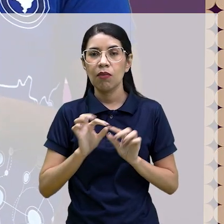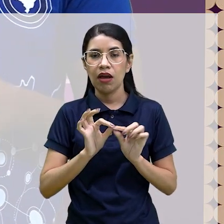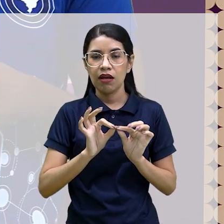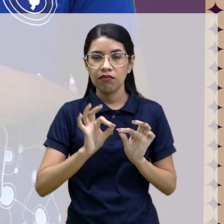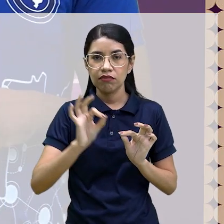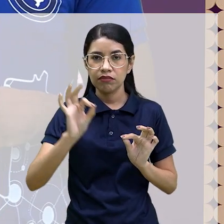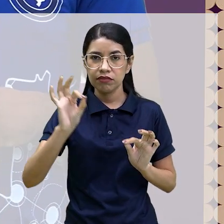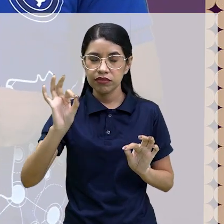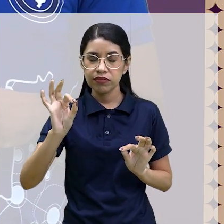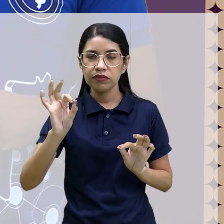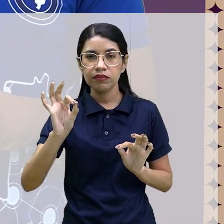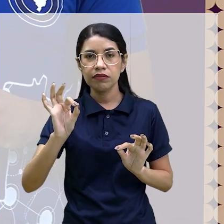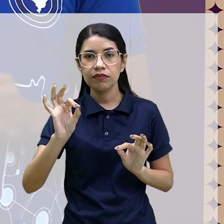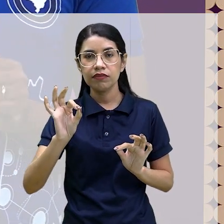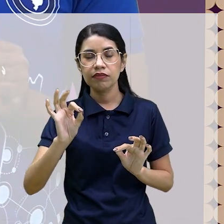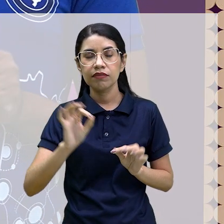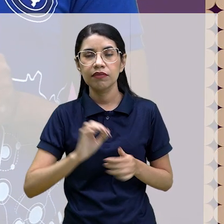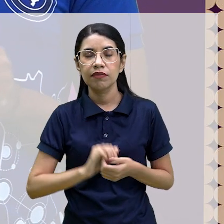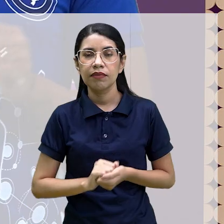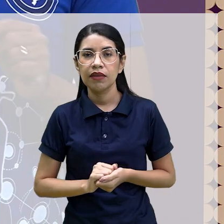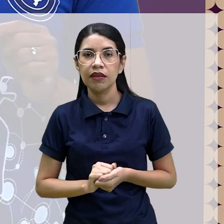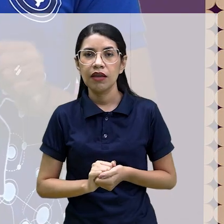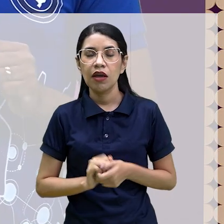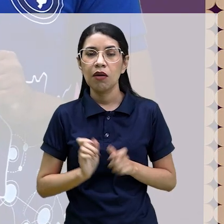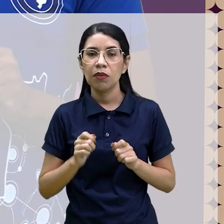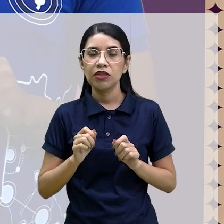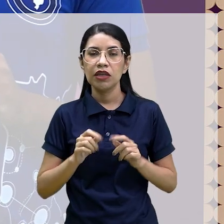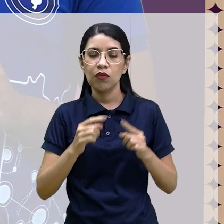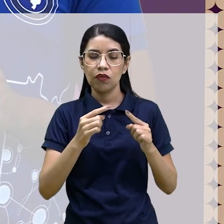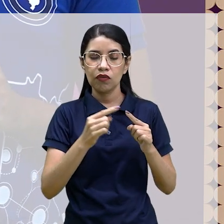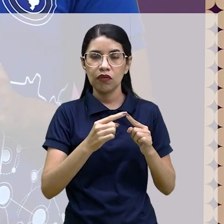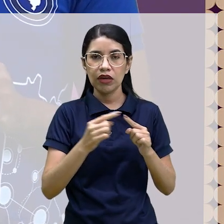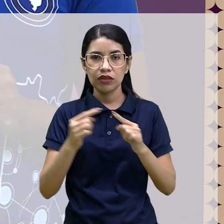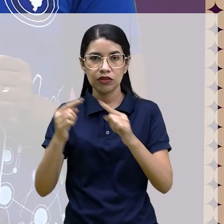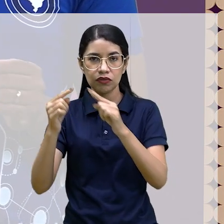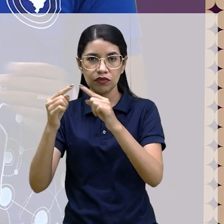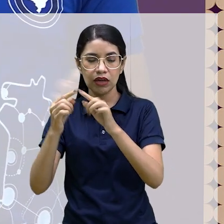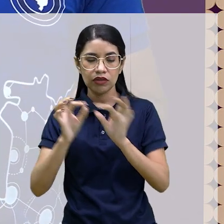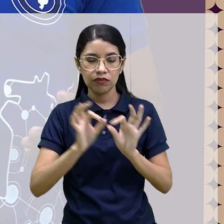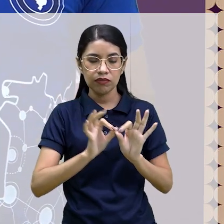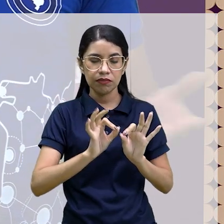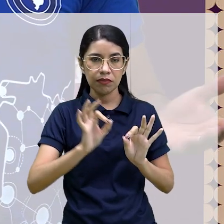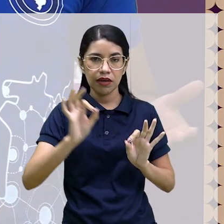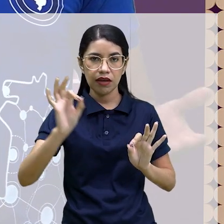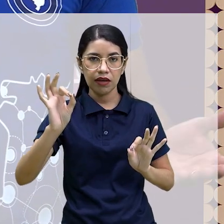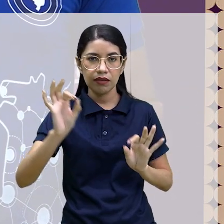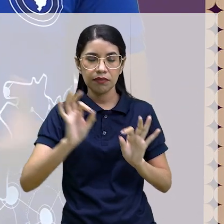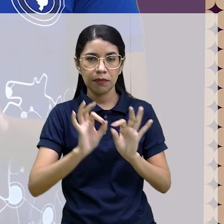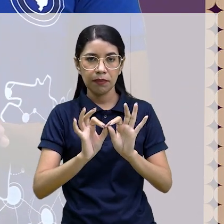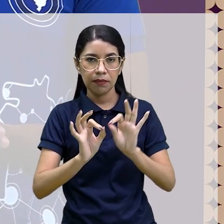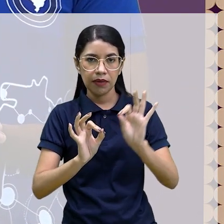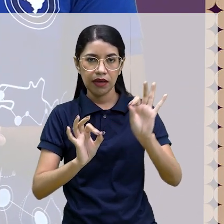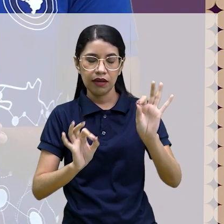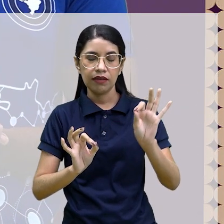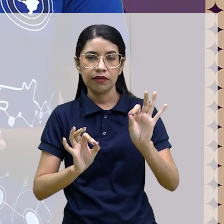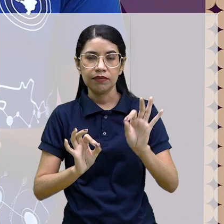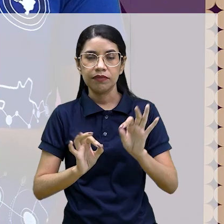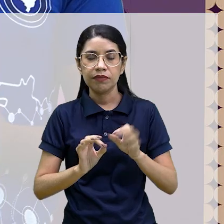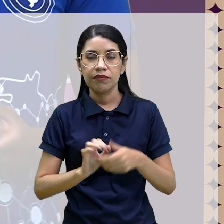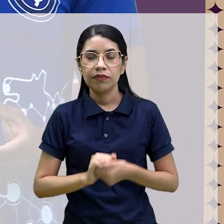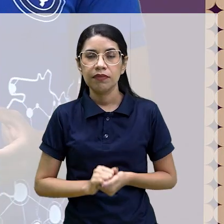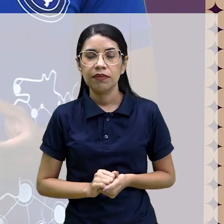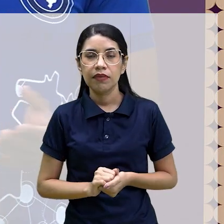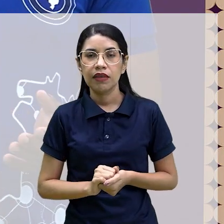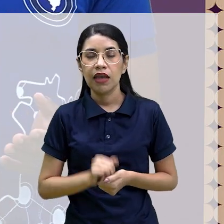de reta, ou seja, um pedaço de uma reta, onde liga dois vértices não consecutivos, ou seja, não adjacentes, podemos dizer